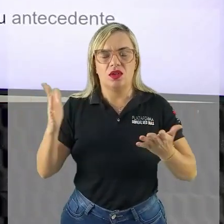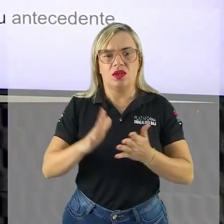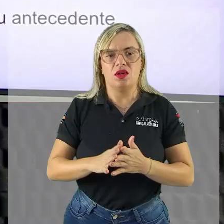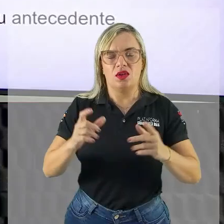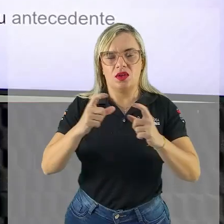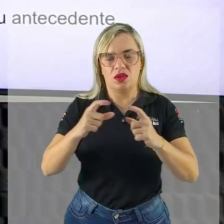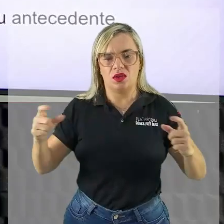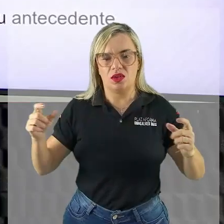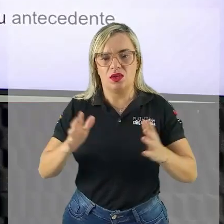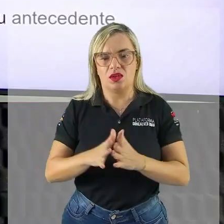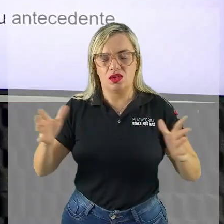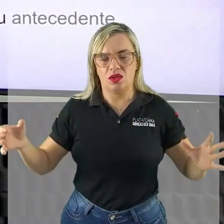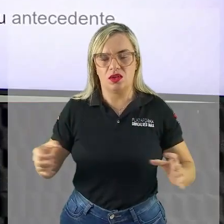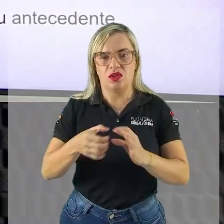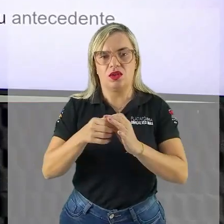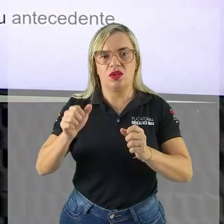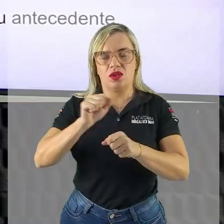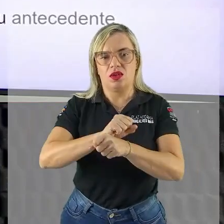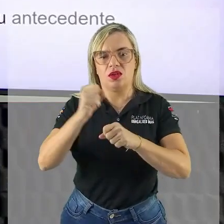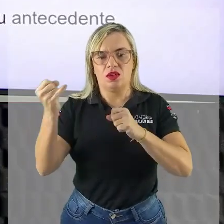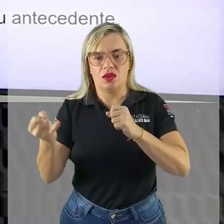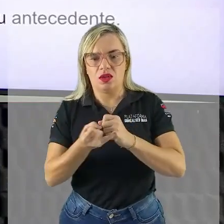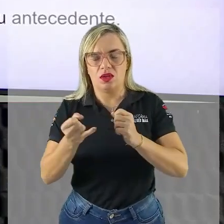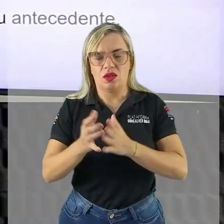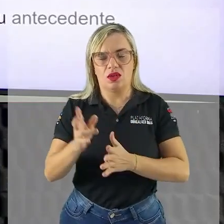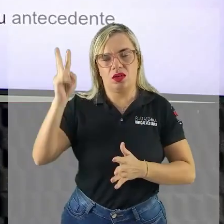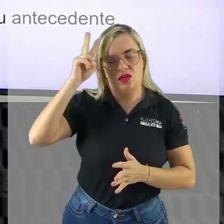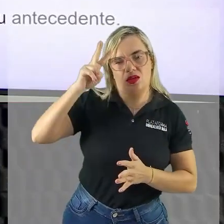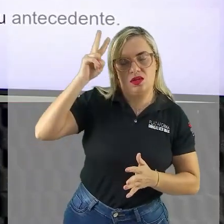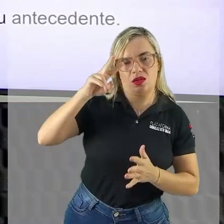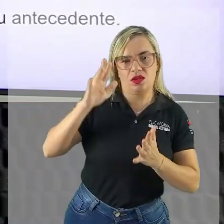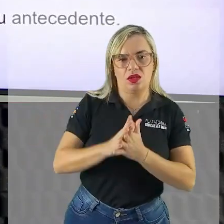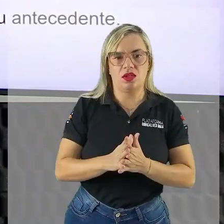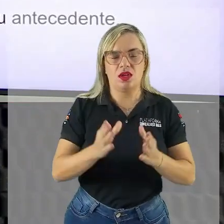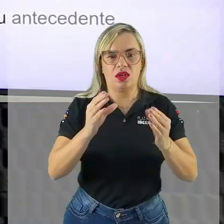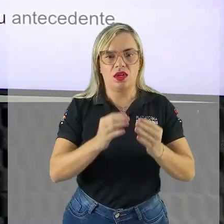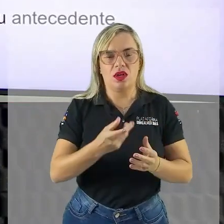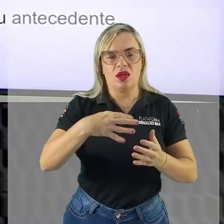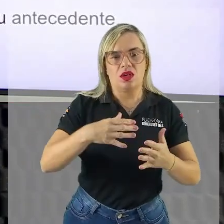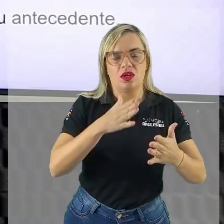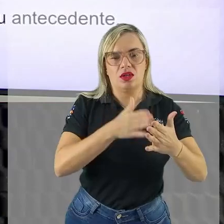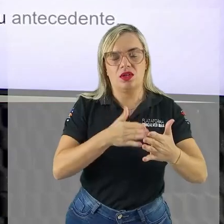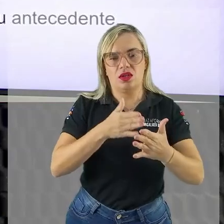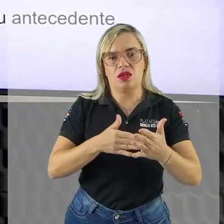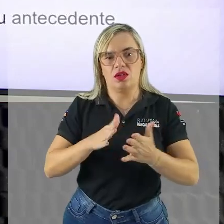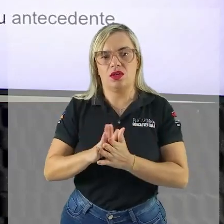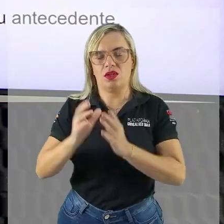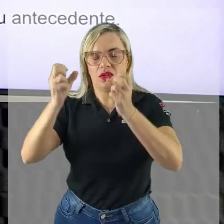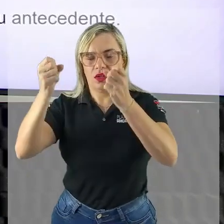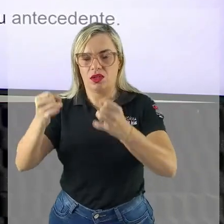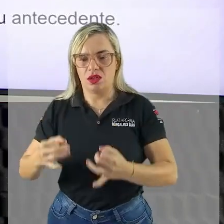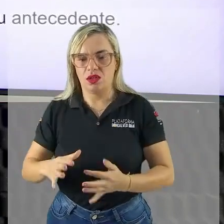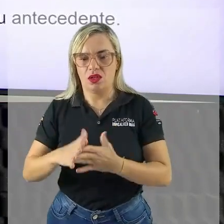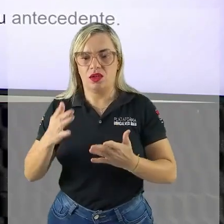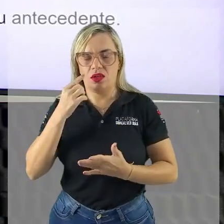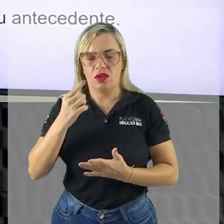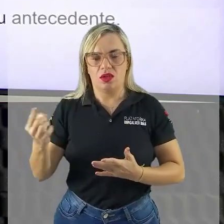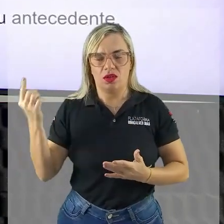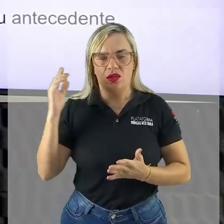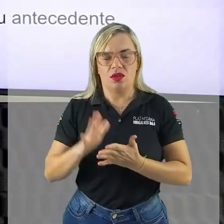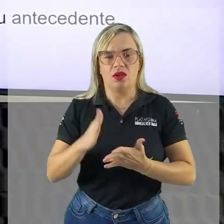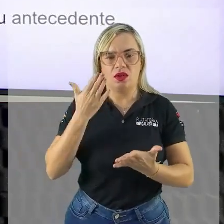adjetivas. Lembra, há dois tipos de orações subordinadas adjetivas, as restritivas e as explicativas, tá? Bem